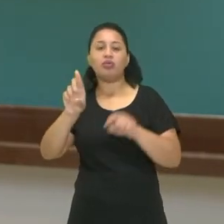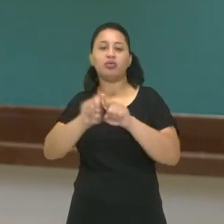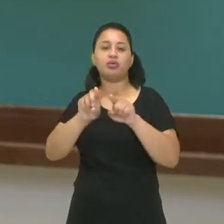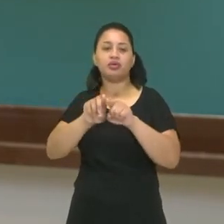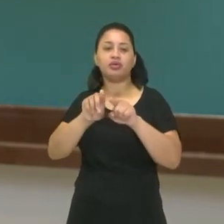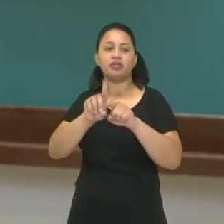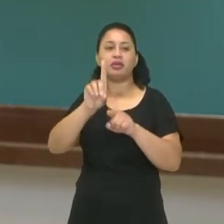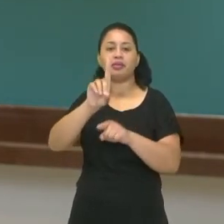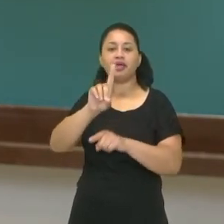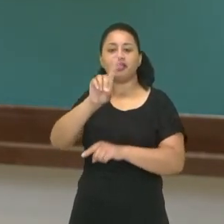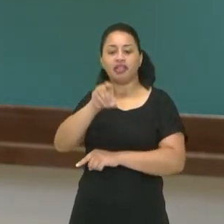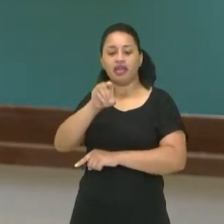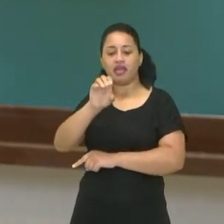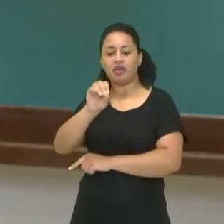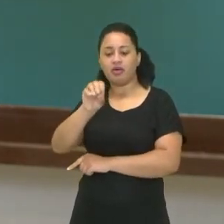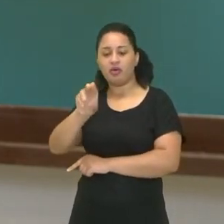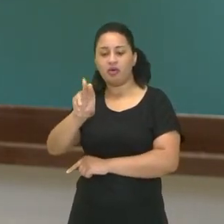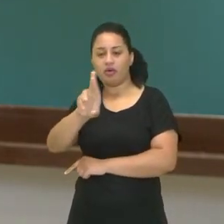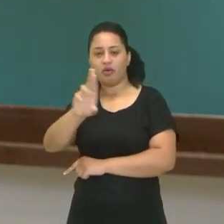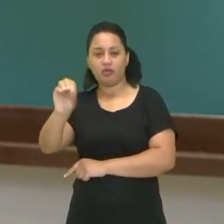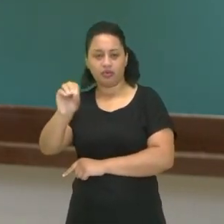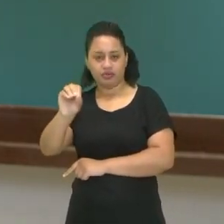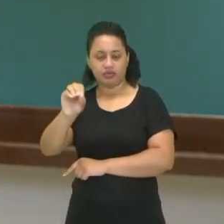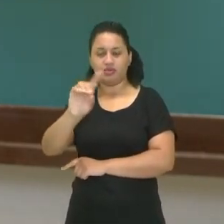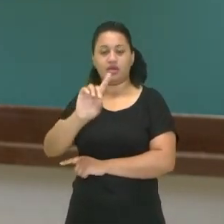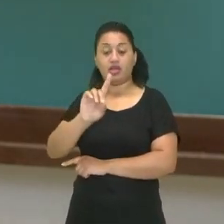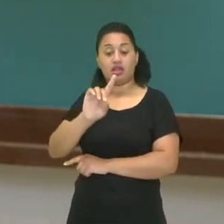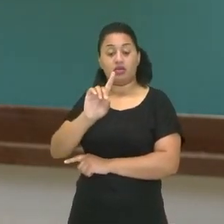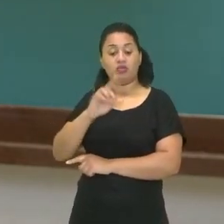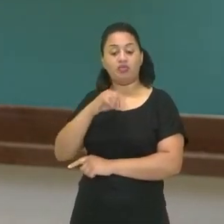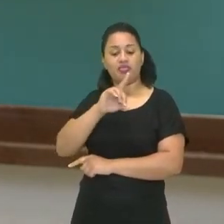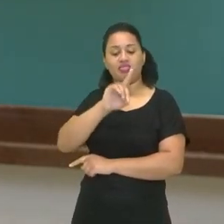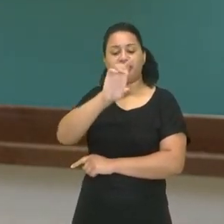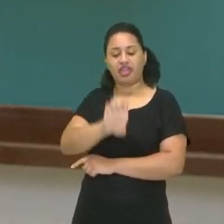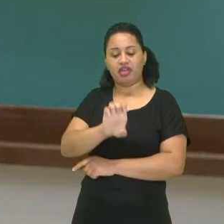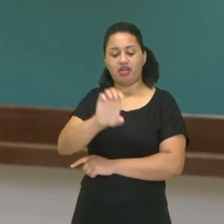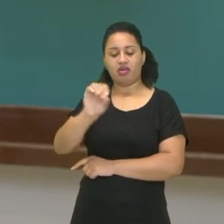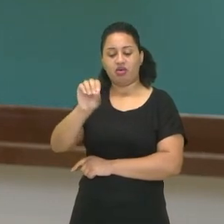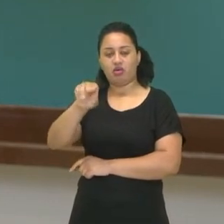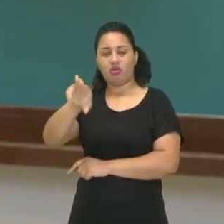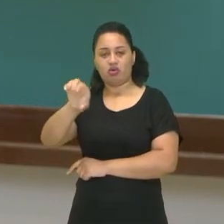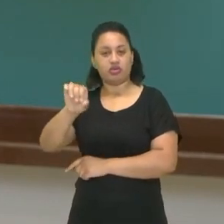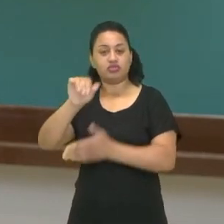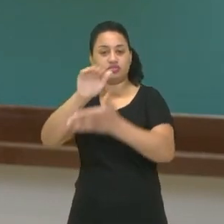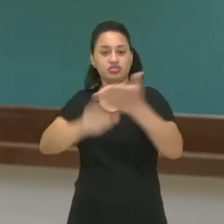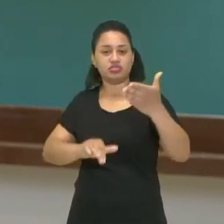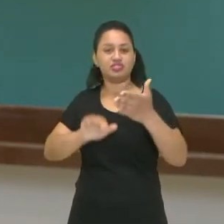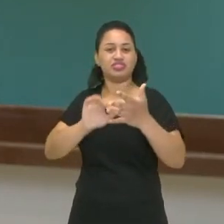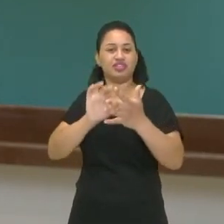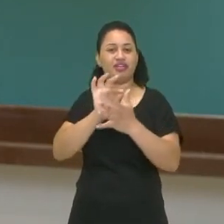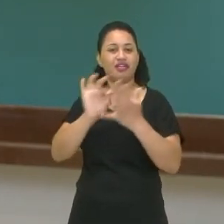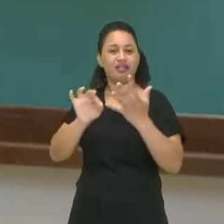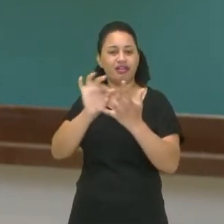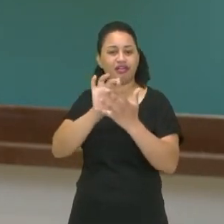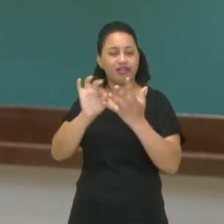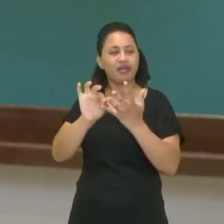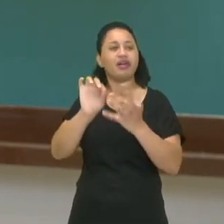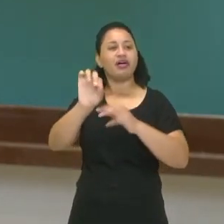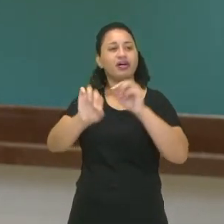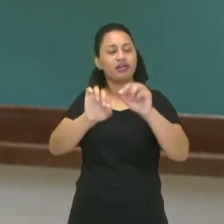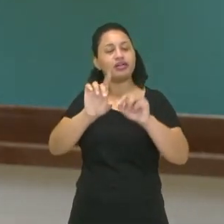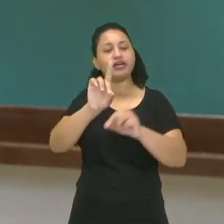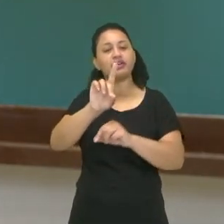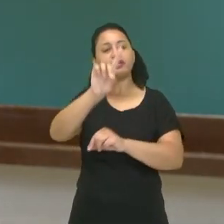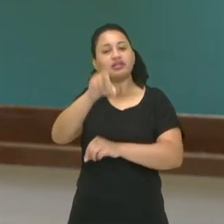do E, eu ponho o apóstrofe. Sempre que você encontrar isso, né, é porque a vogal foi suprimida por efeitos de contagem da